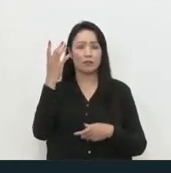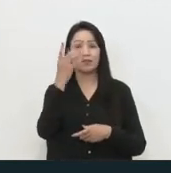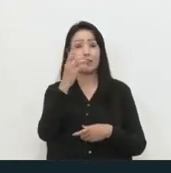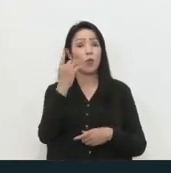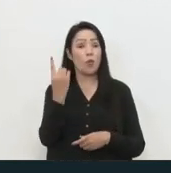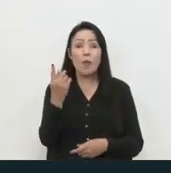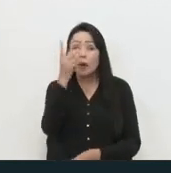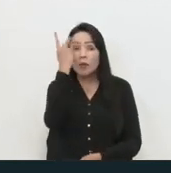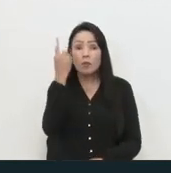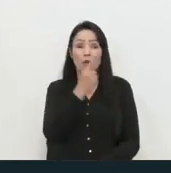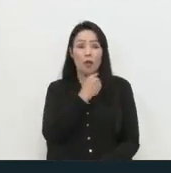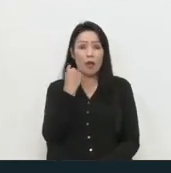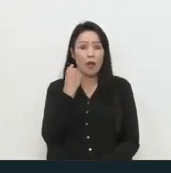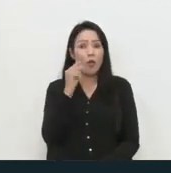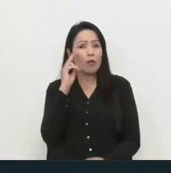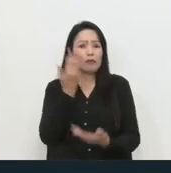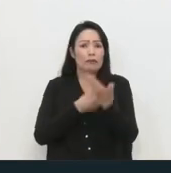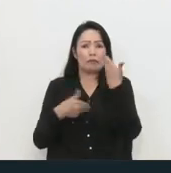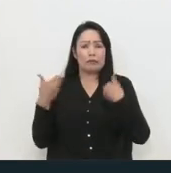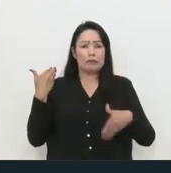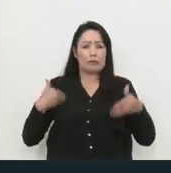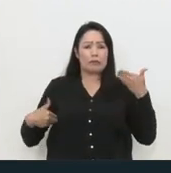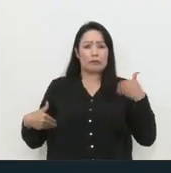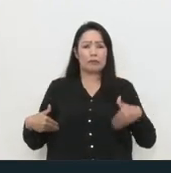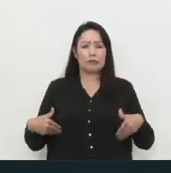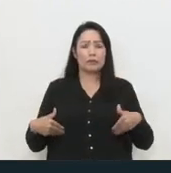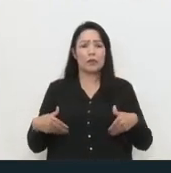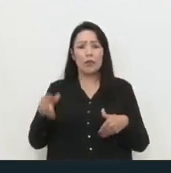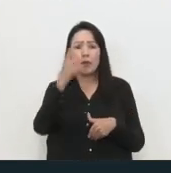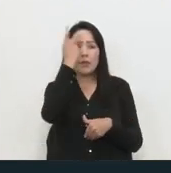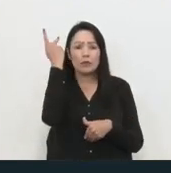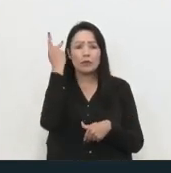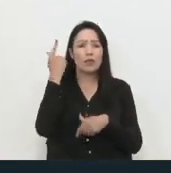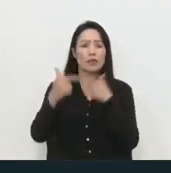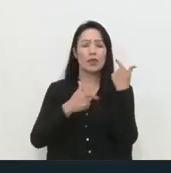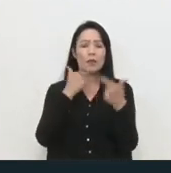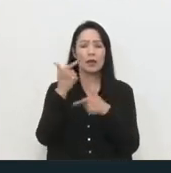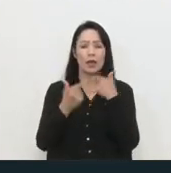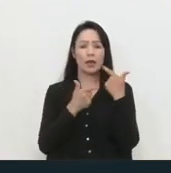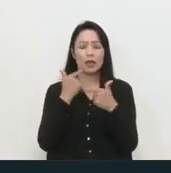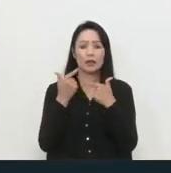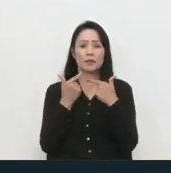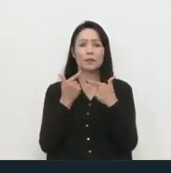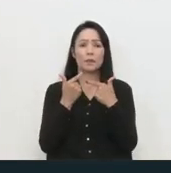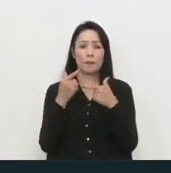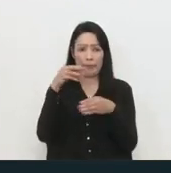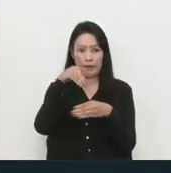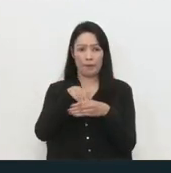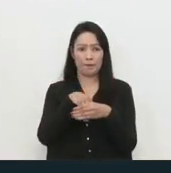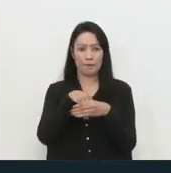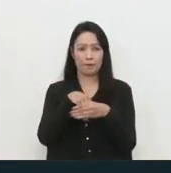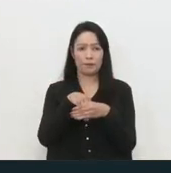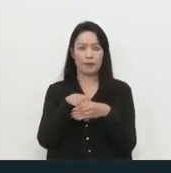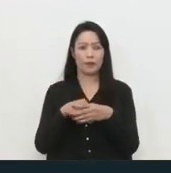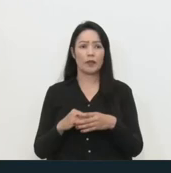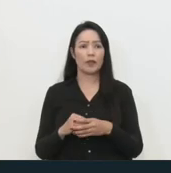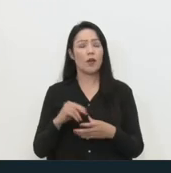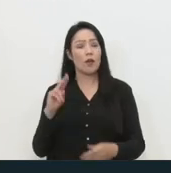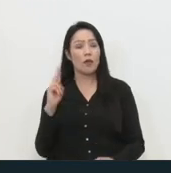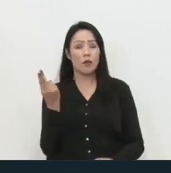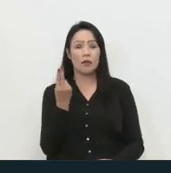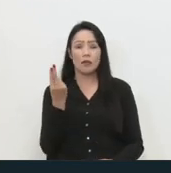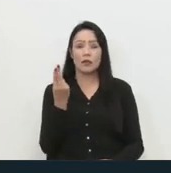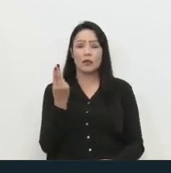de machucar um trabalhador que que trabalha lá no hmu ou